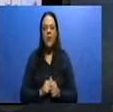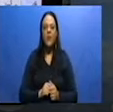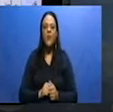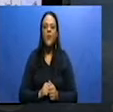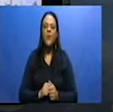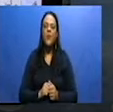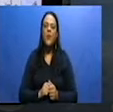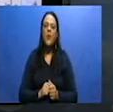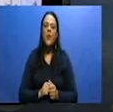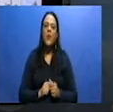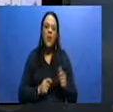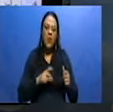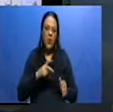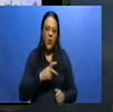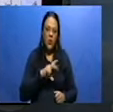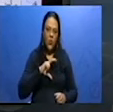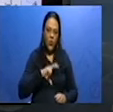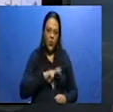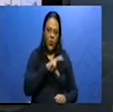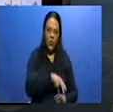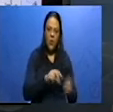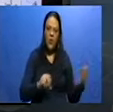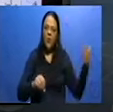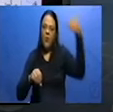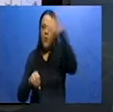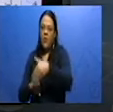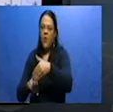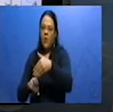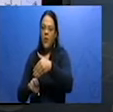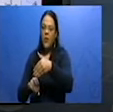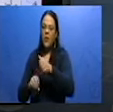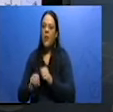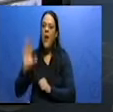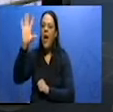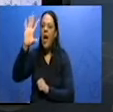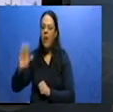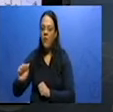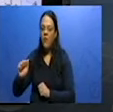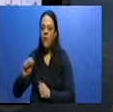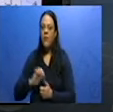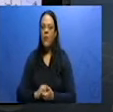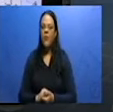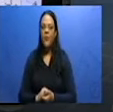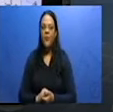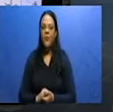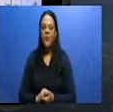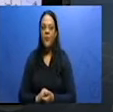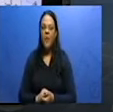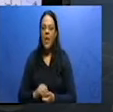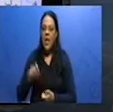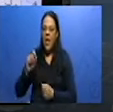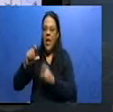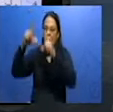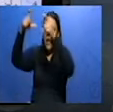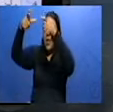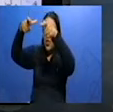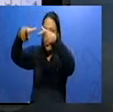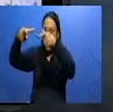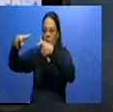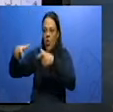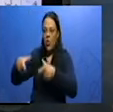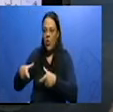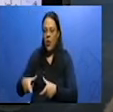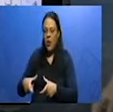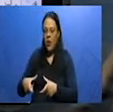litoral africano. Nesse mapa que vocês têm aí, ó, todos esses lugares são fortes, construções que